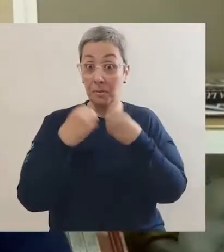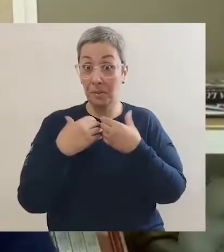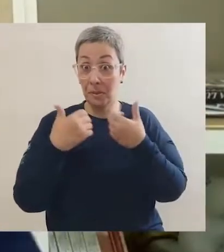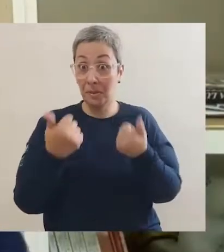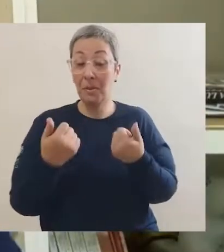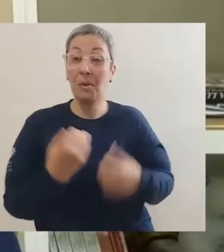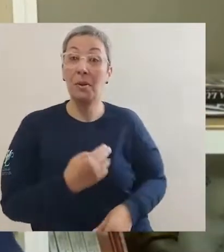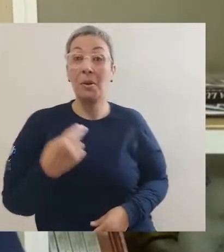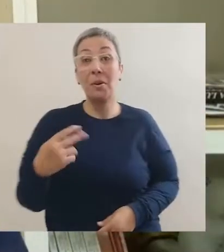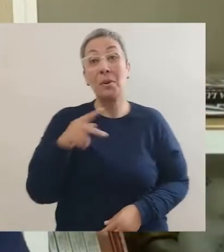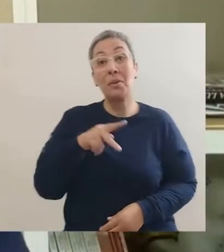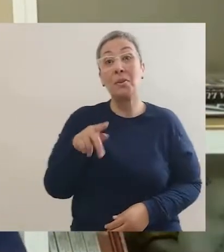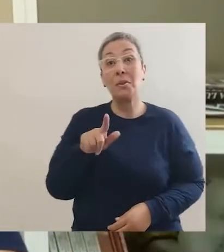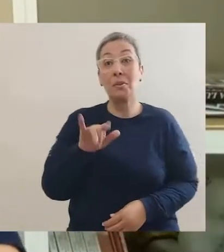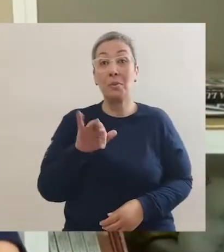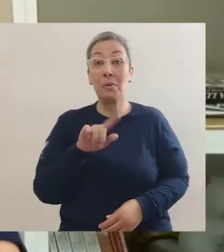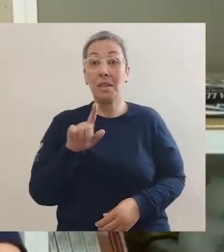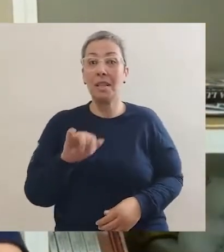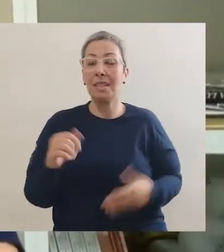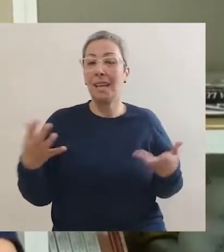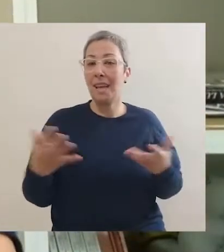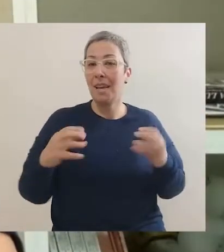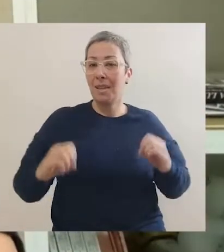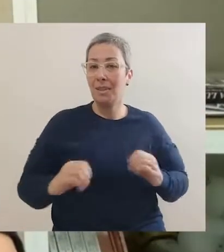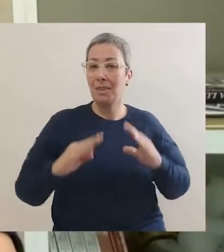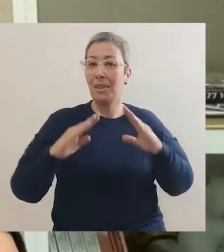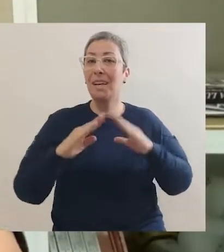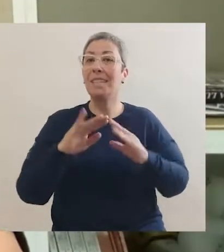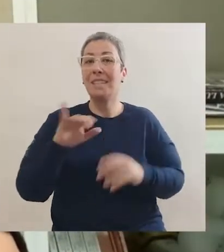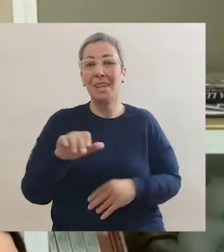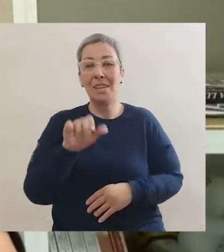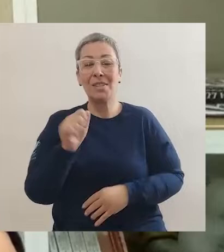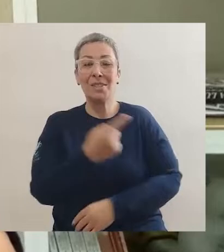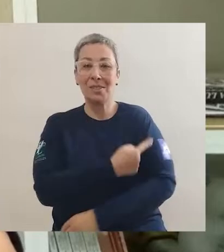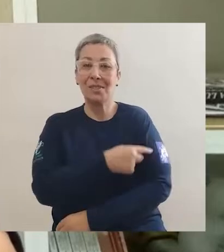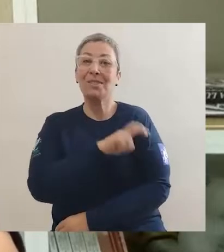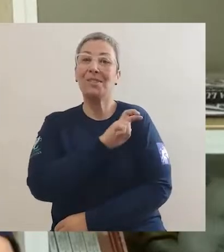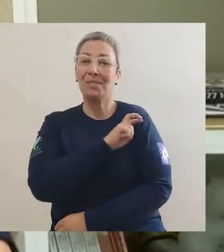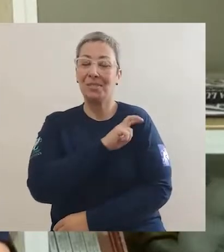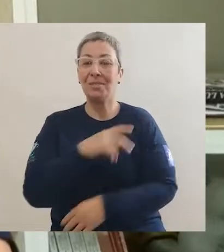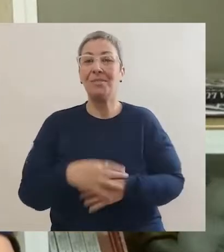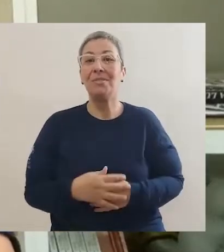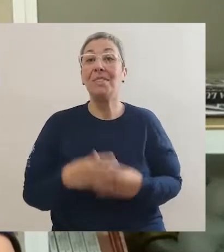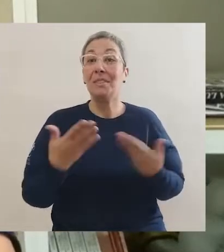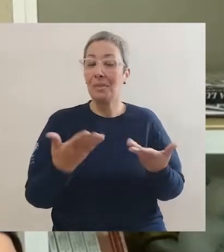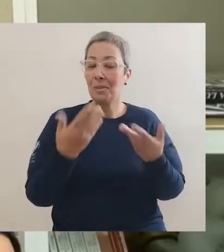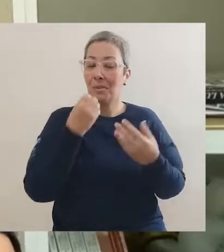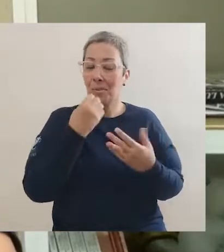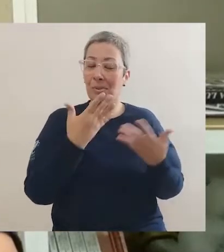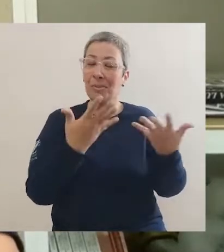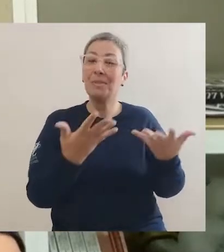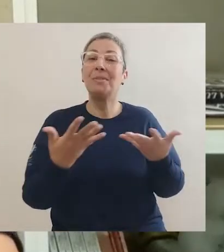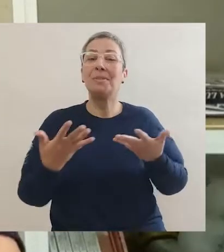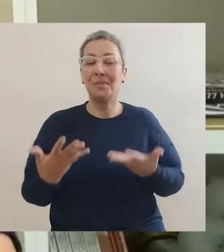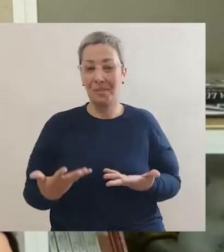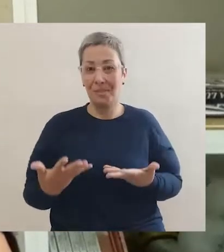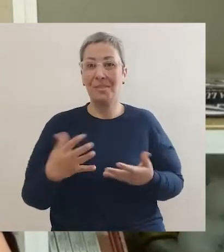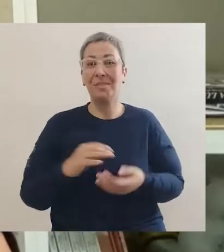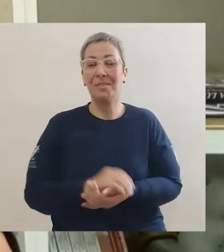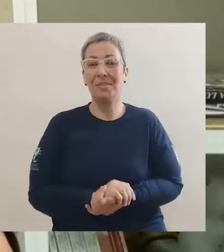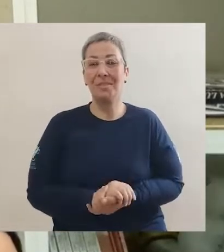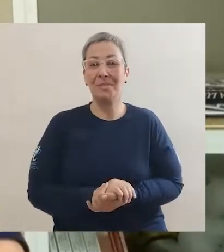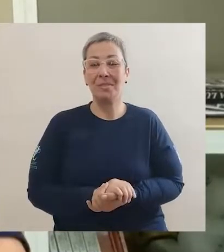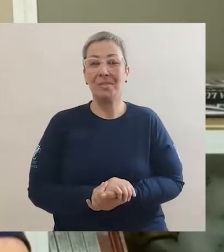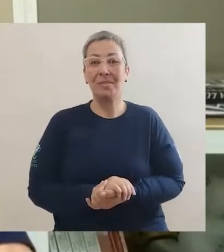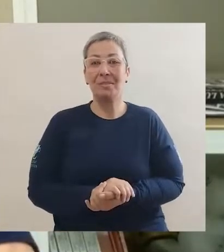Olá, pessoal, tudo bem com vocês? Eu sou o professor Luiz e esse é o programa Saberes em Casa para a EJA do ciclo